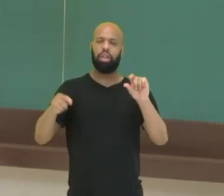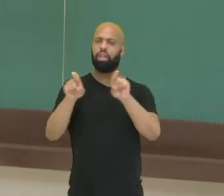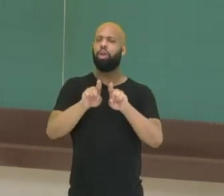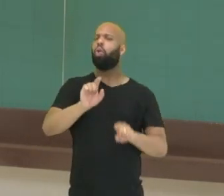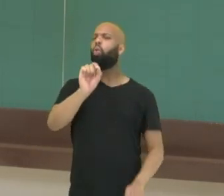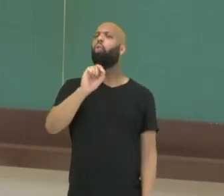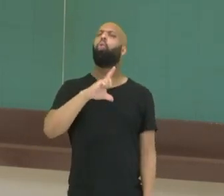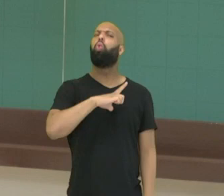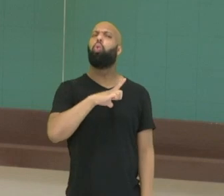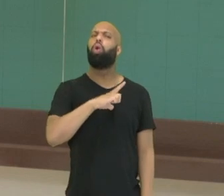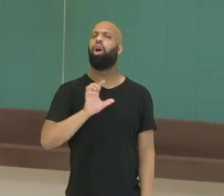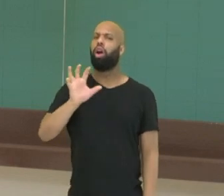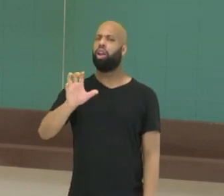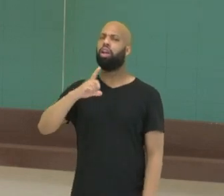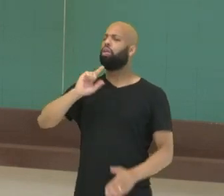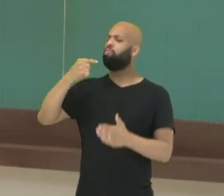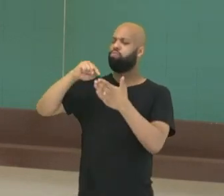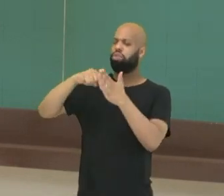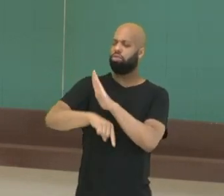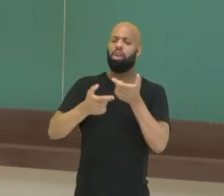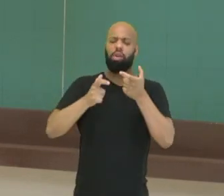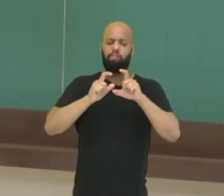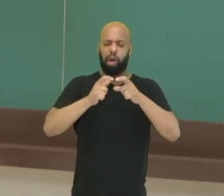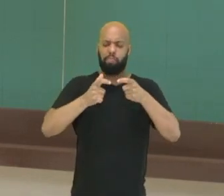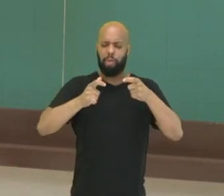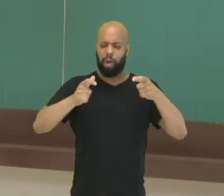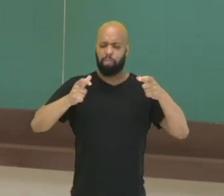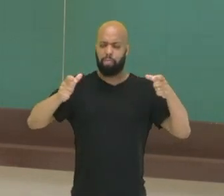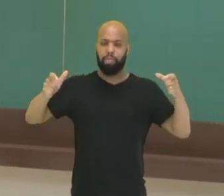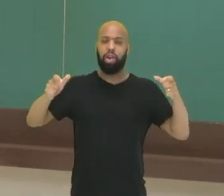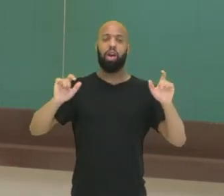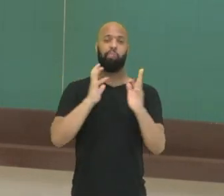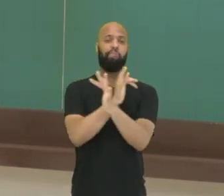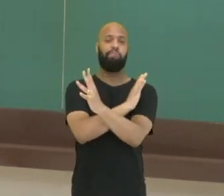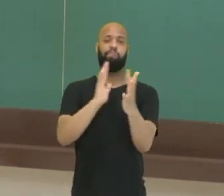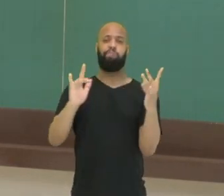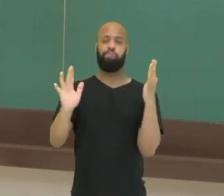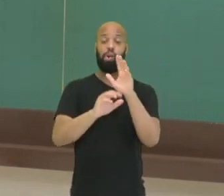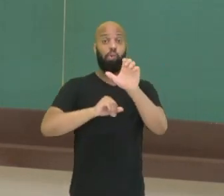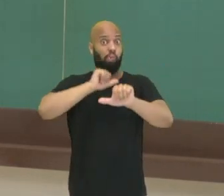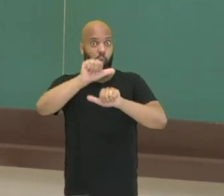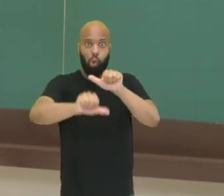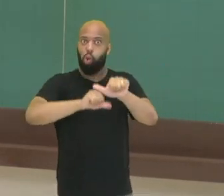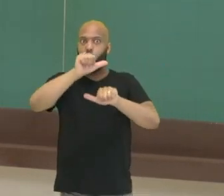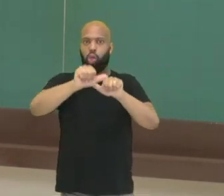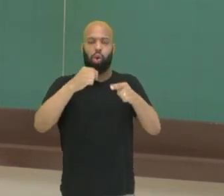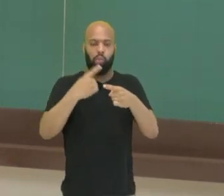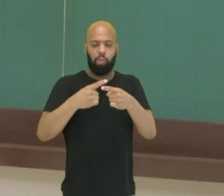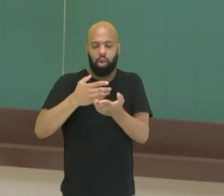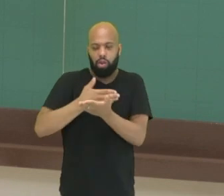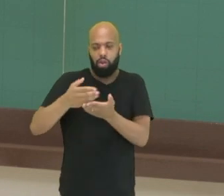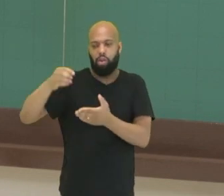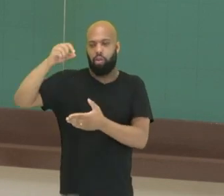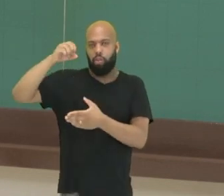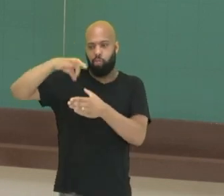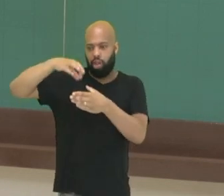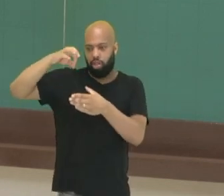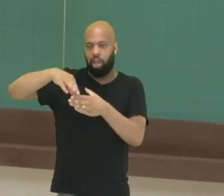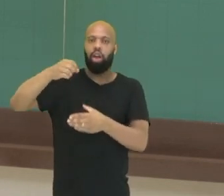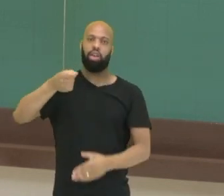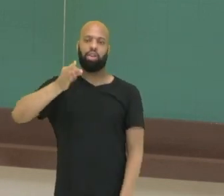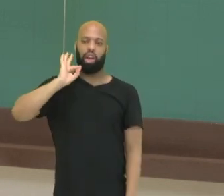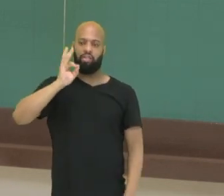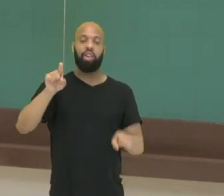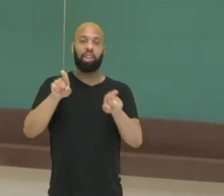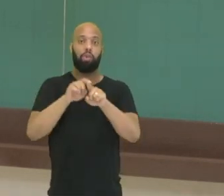teve ali? Intenso crescimento das cidades. Foi uma mudança a partir da atividade de cafeicultura. A construção de